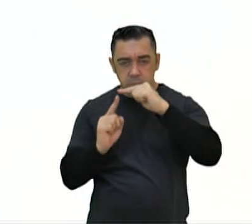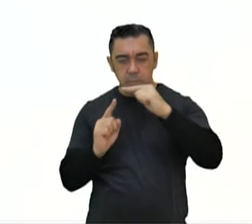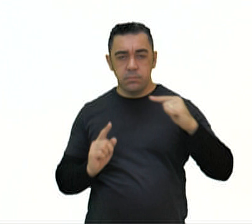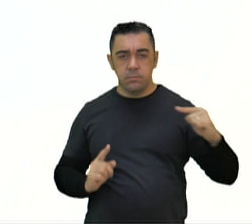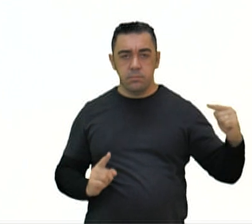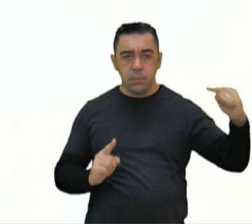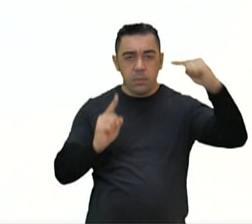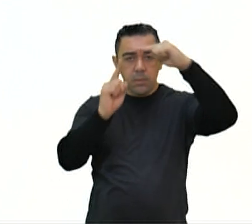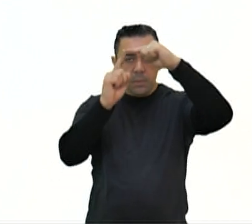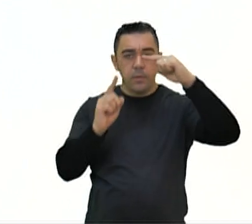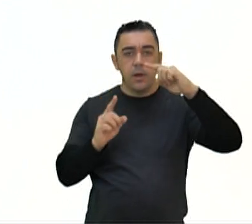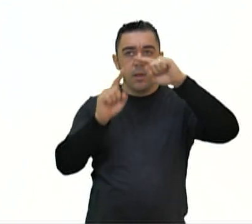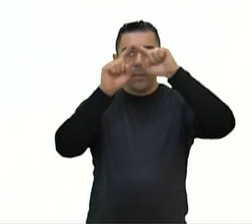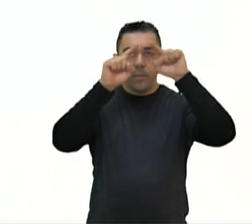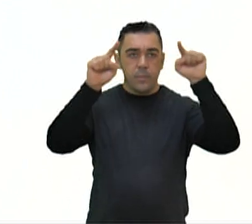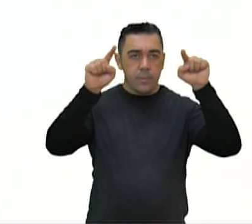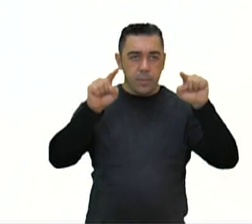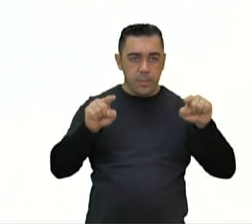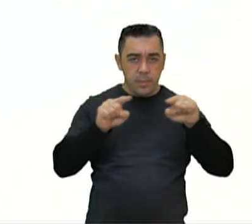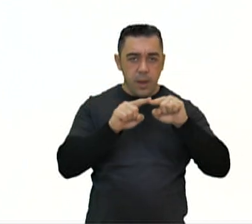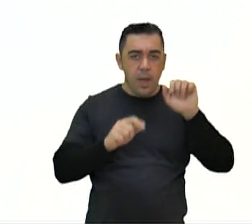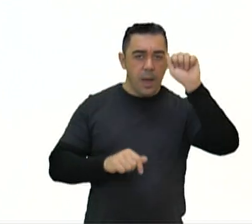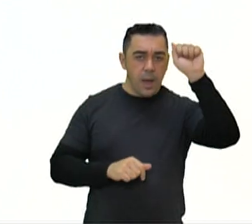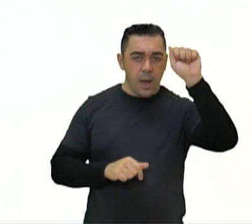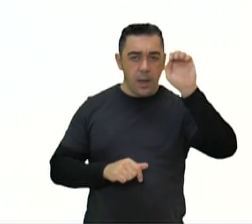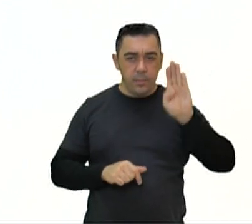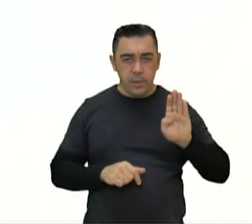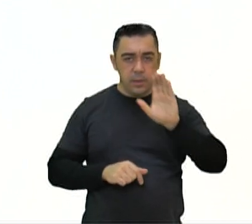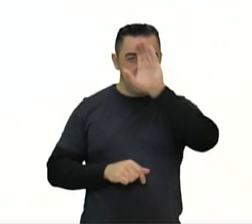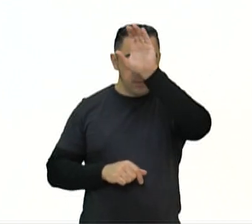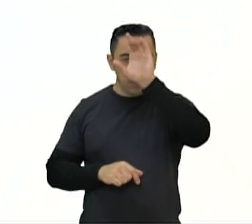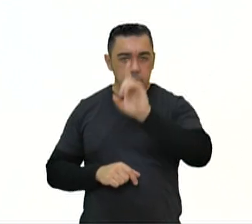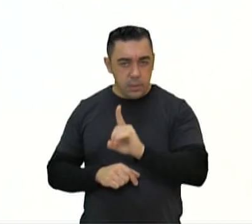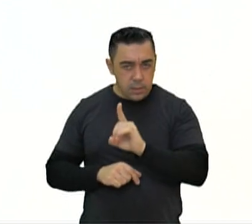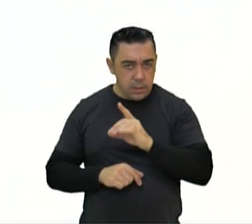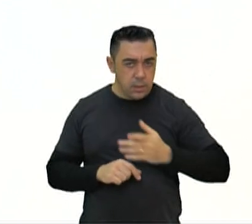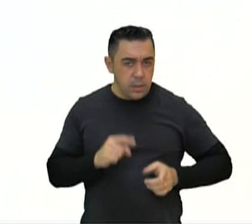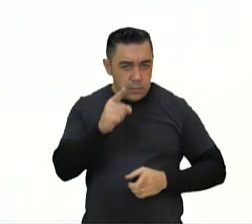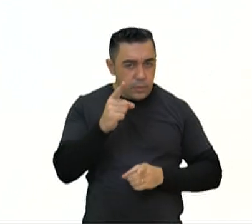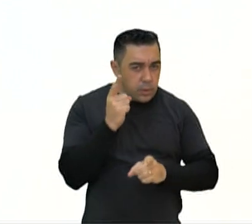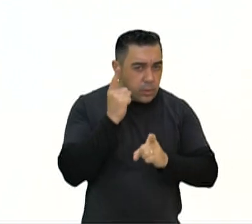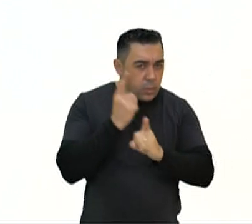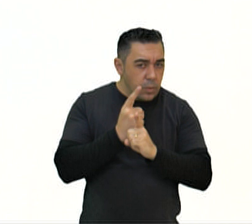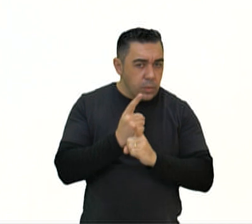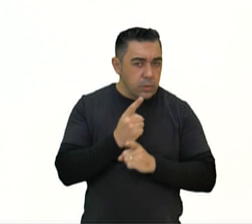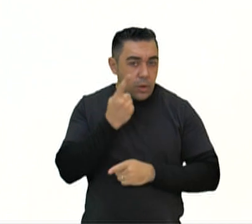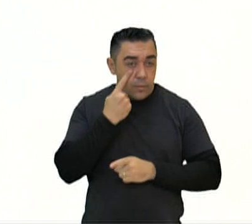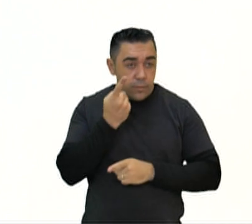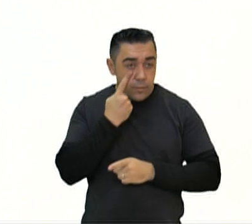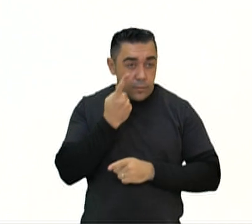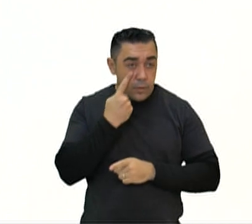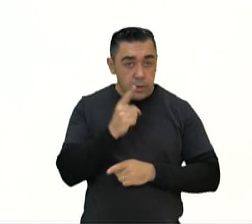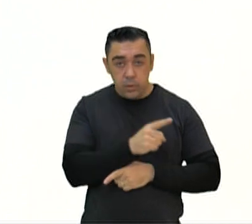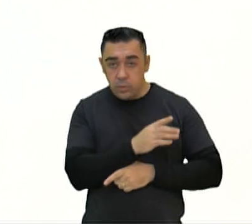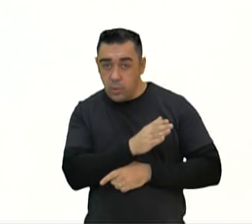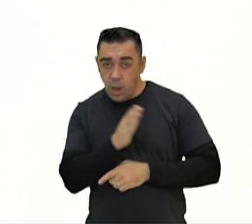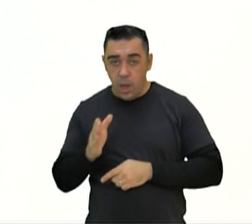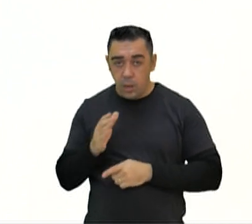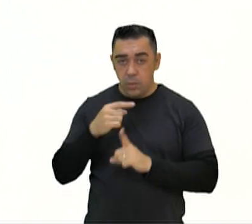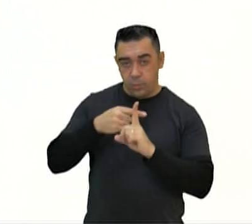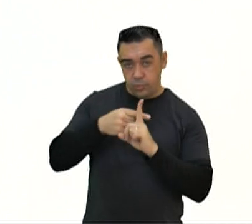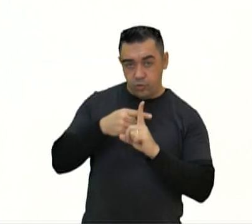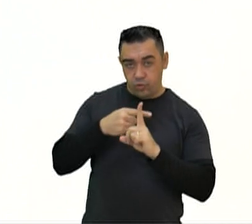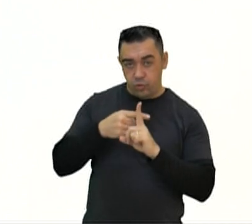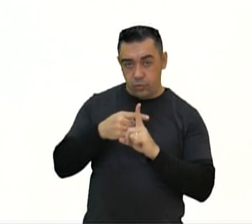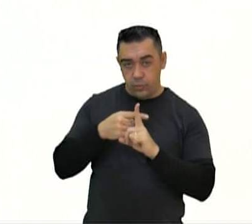vértices do retângulo A, B, C e D. Veja que ele está do lado positivo e